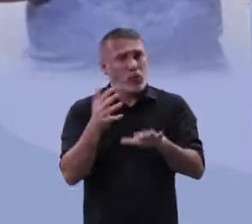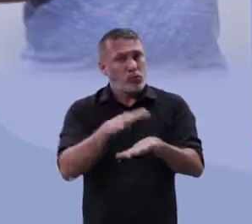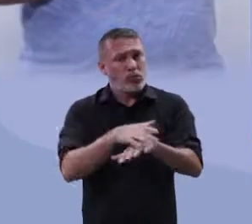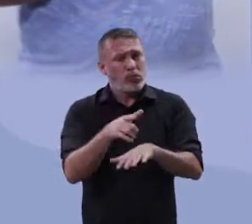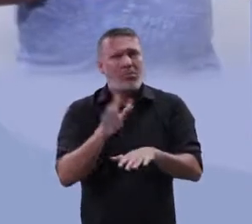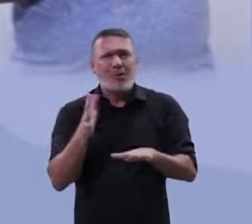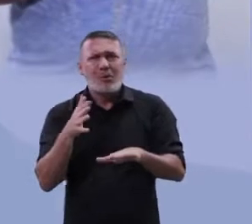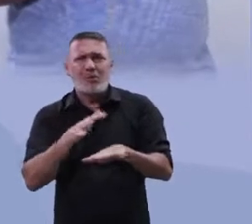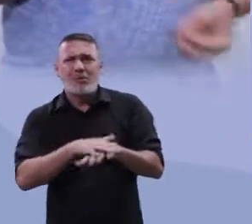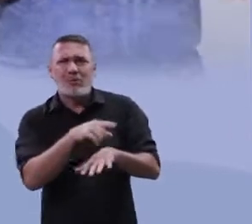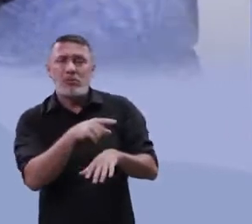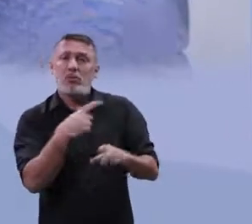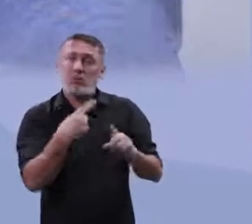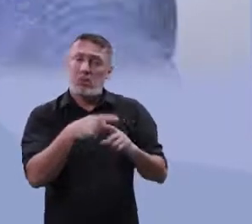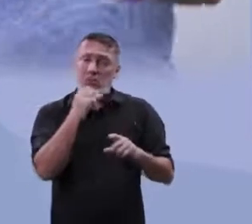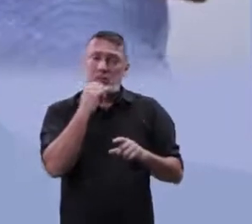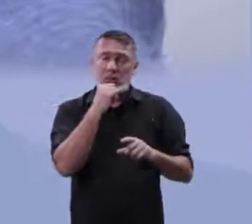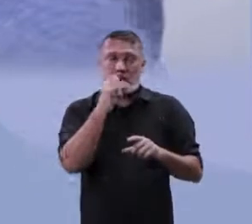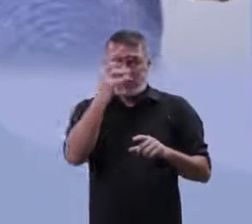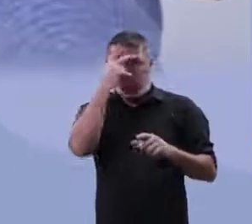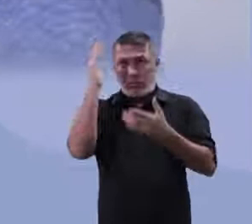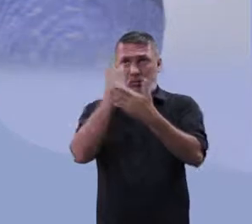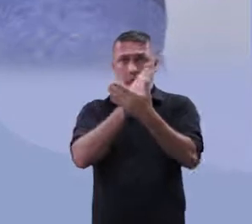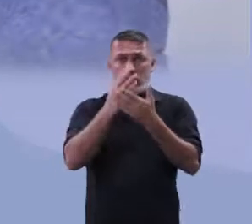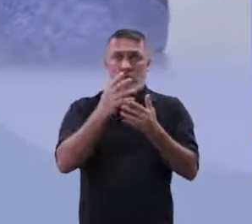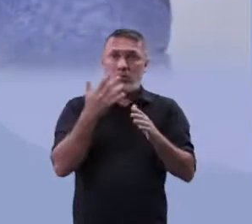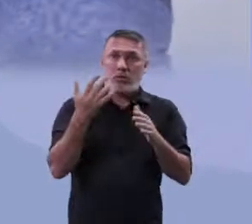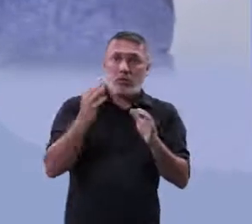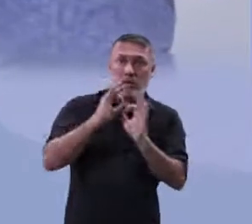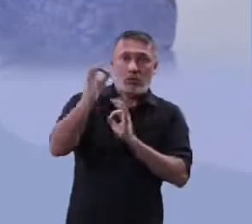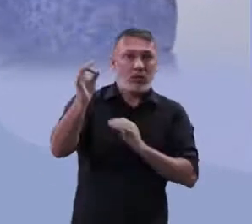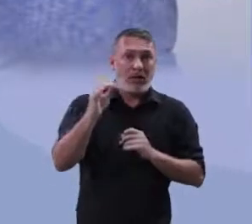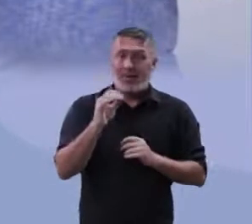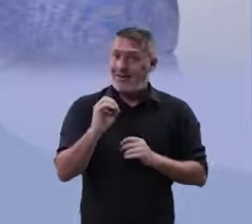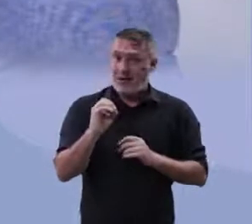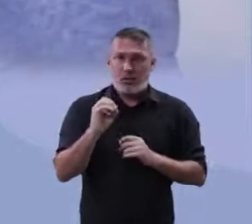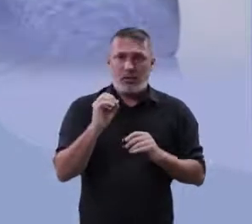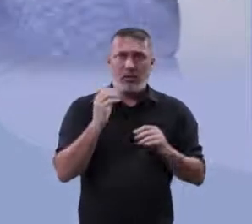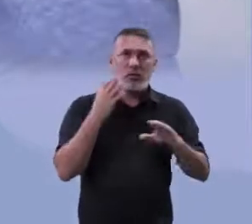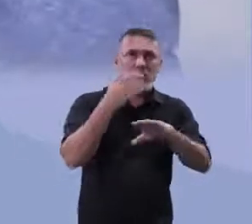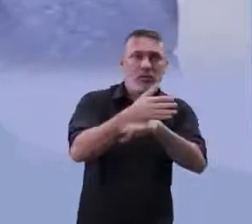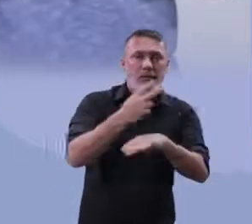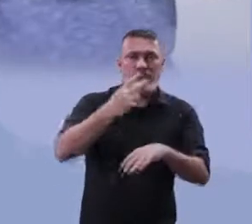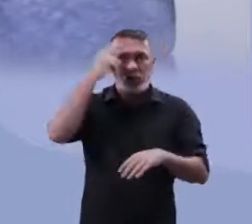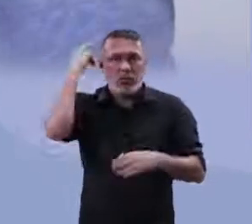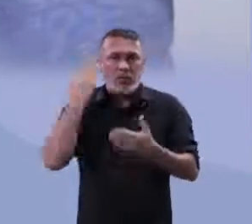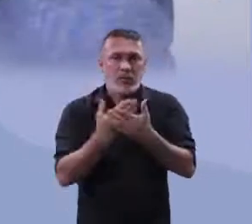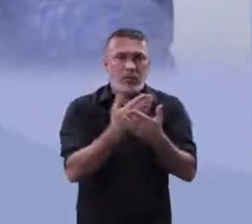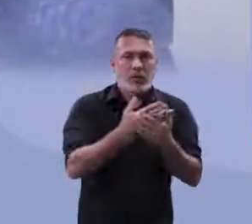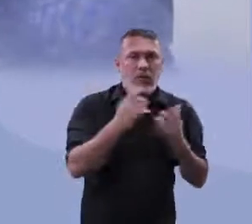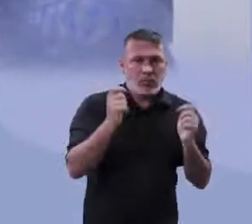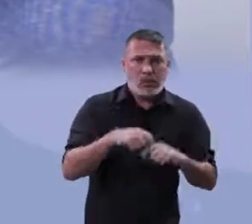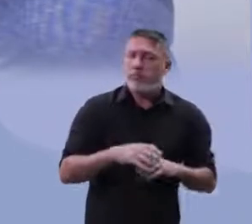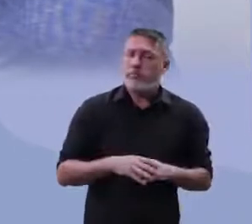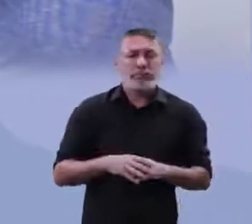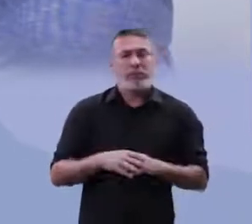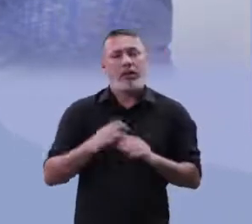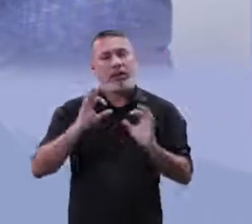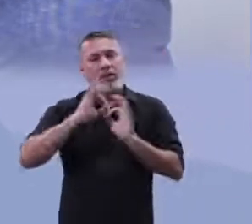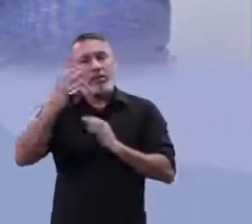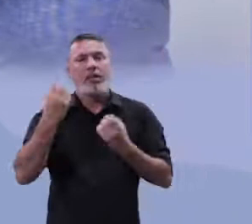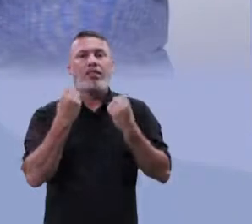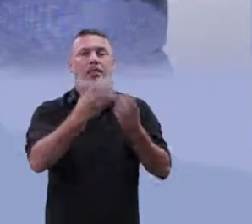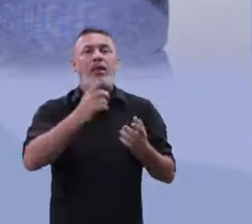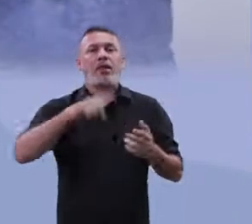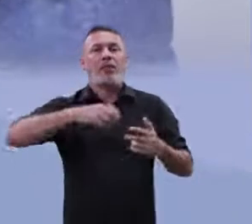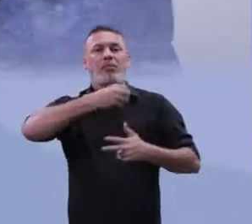alguns alunos não teriam acesso ao pré-vestibular, dependendo do lugar que eles estão. Então, nós estamos colocando aquele aluno também, dando acesso ao